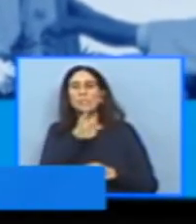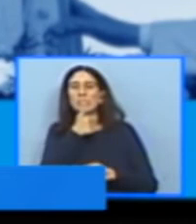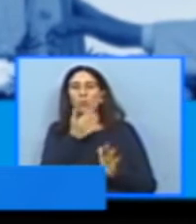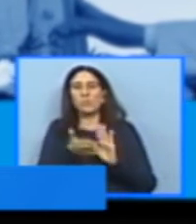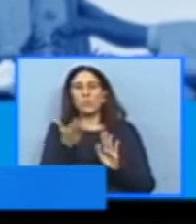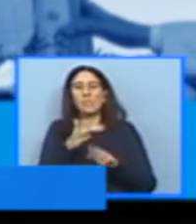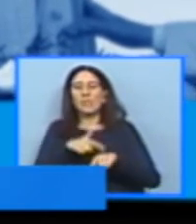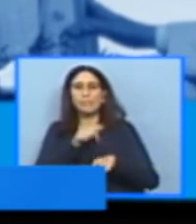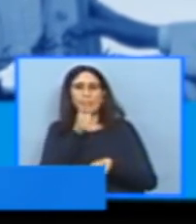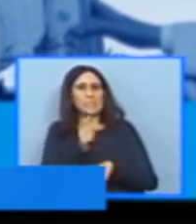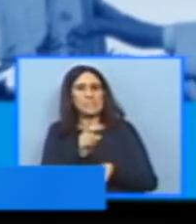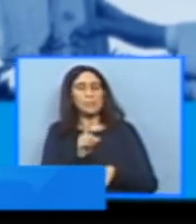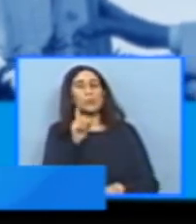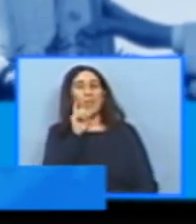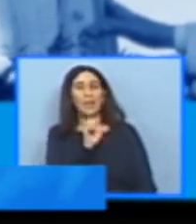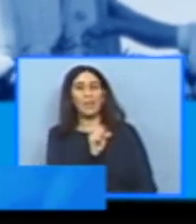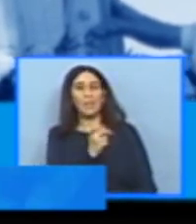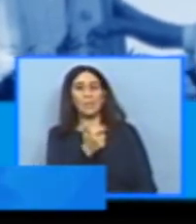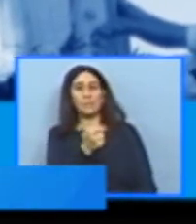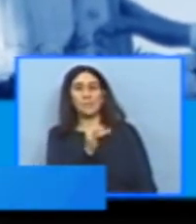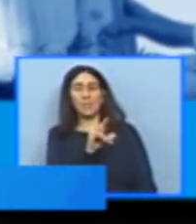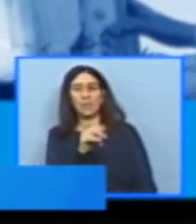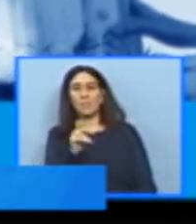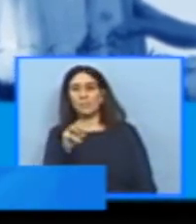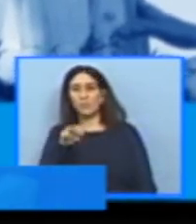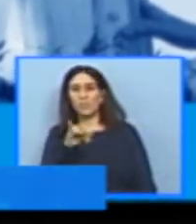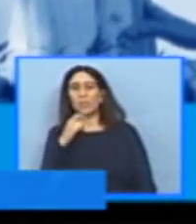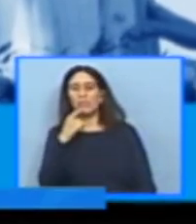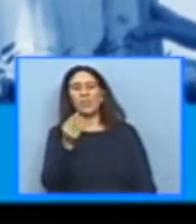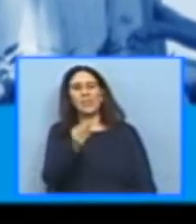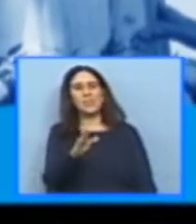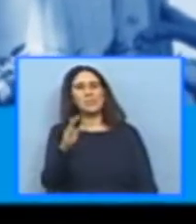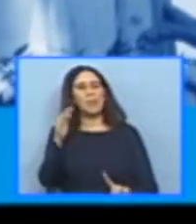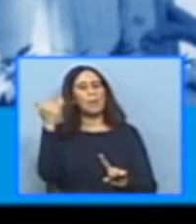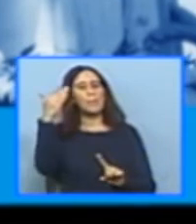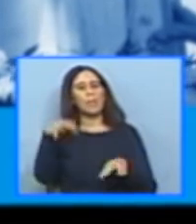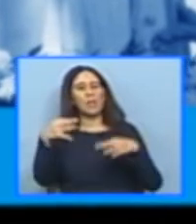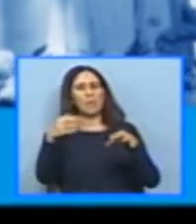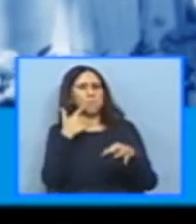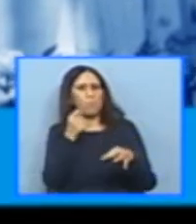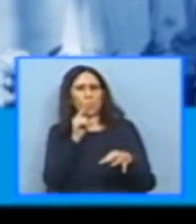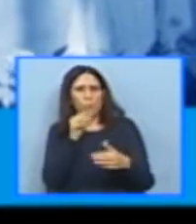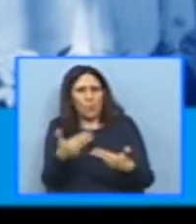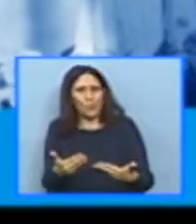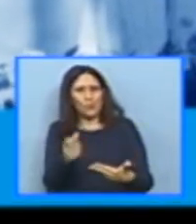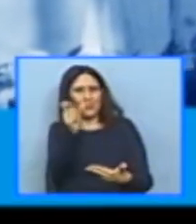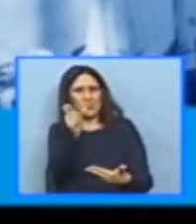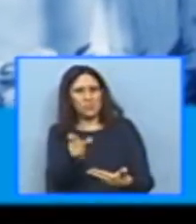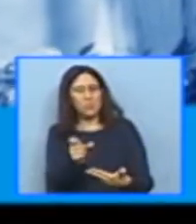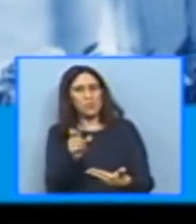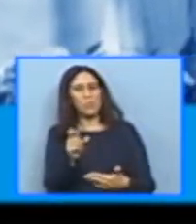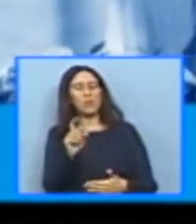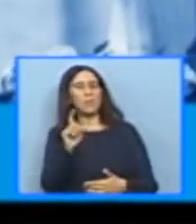perder tempo. Porque, como diz a Gabriela Mistral, à criança não se pode dizer amanhã, o seu nome é hoje. A lei é